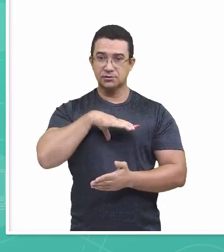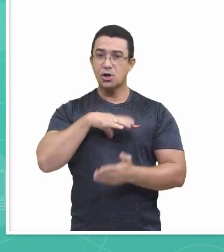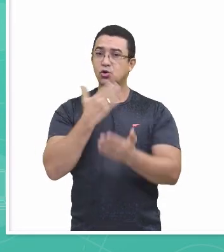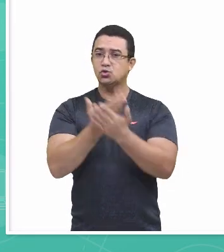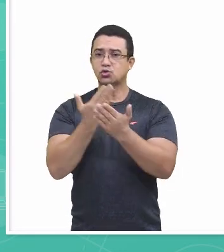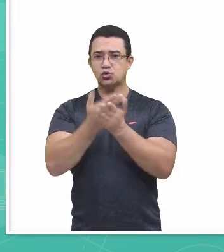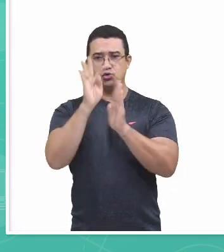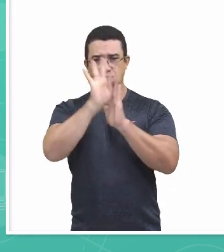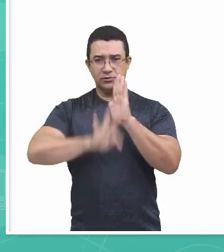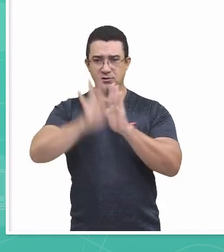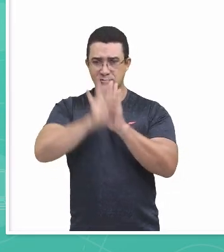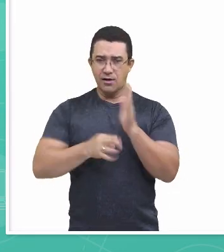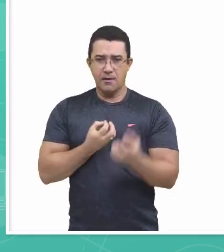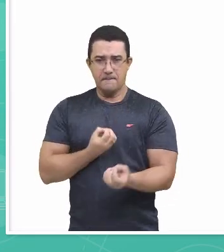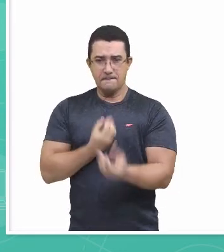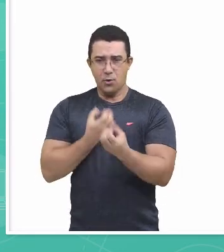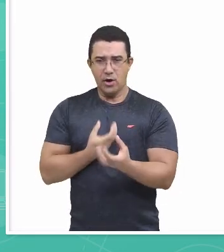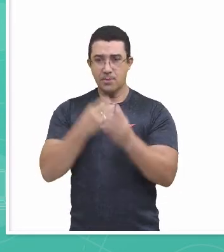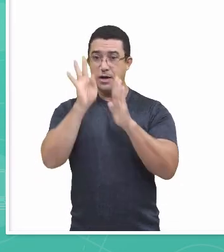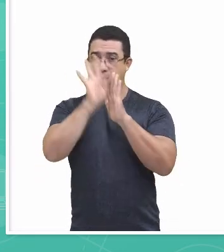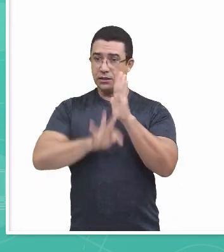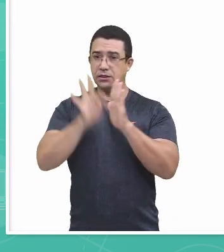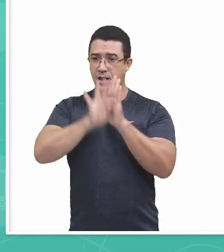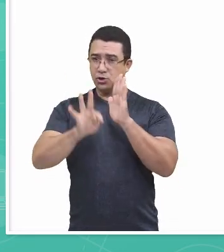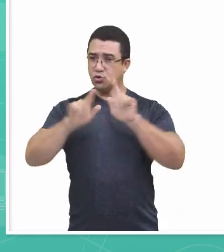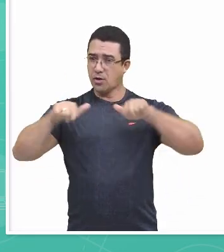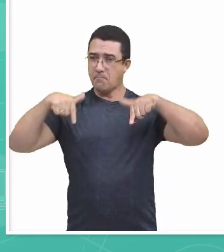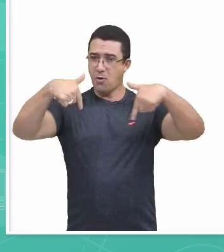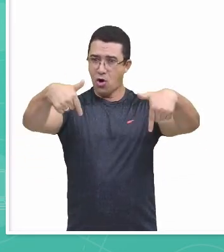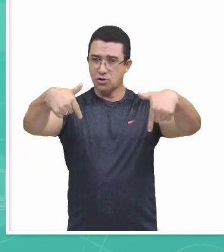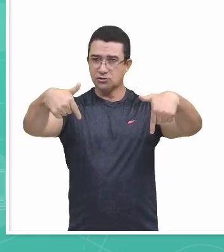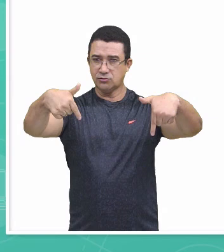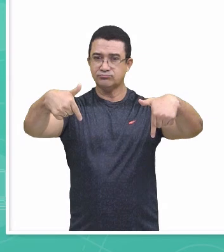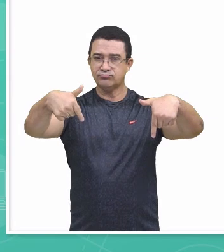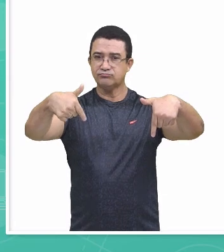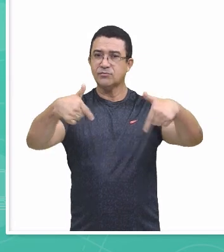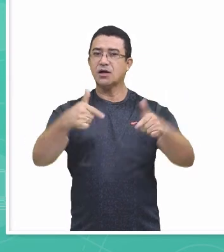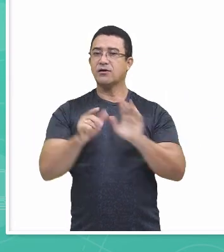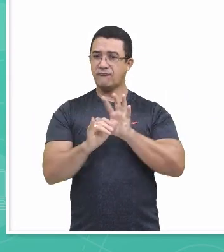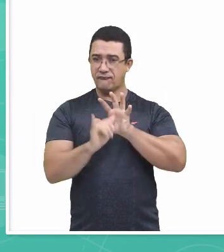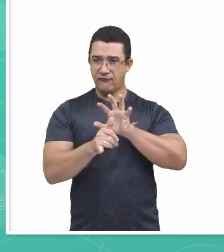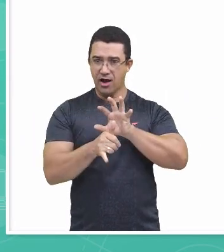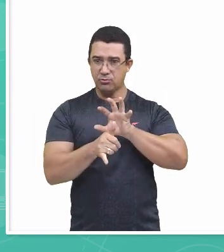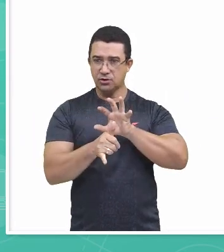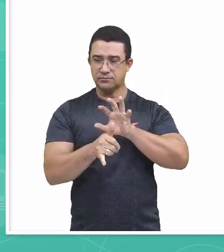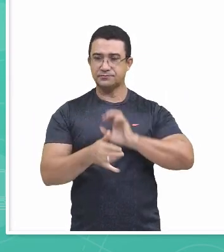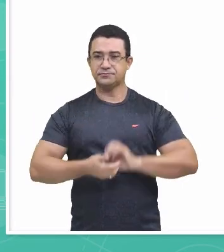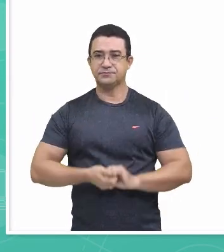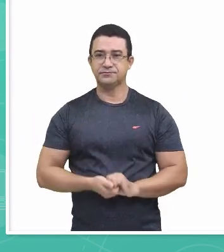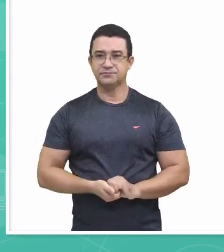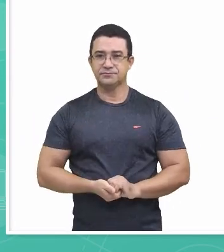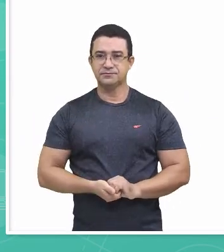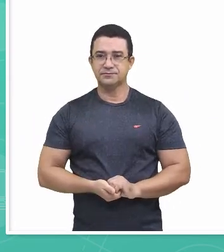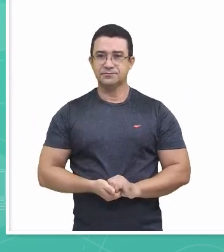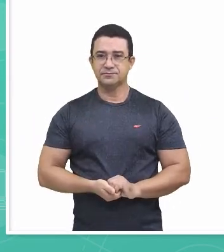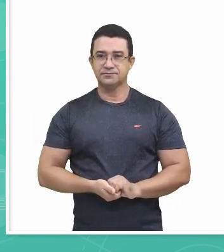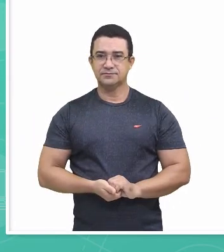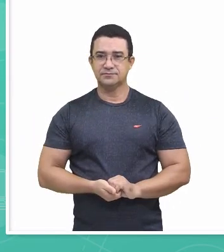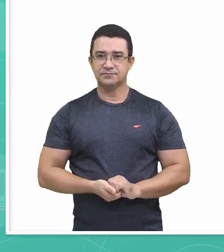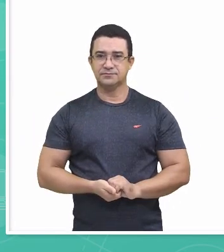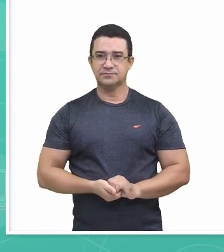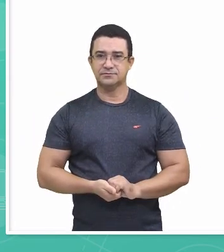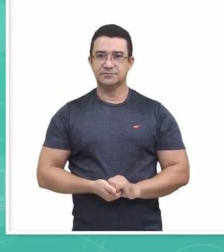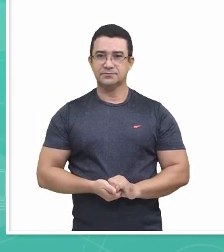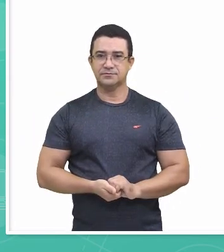estudos textuais, poema, texto injuntivo, fábula, muito bem.